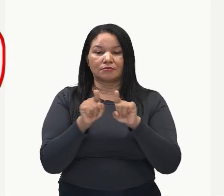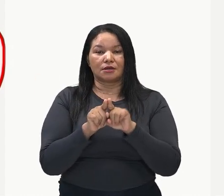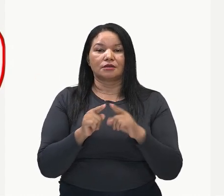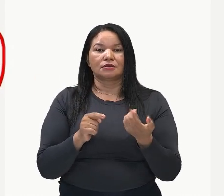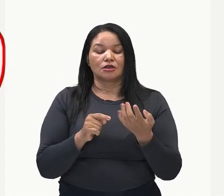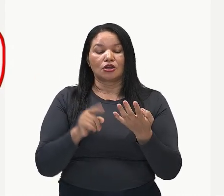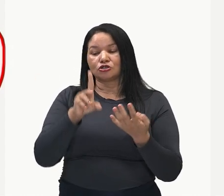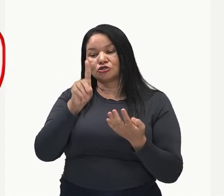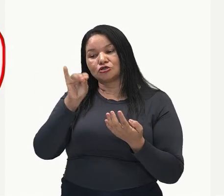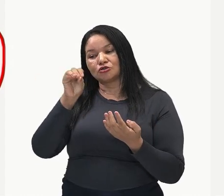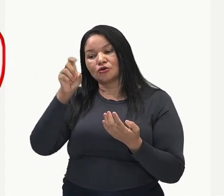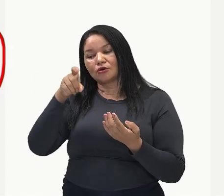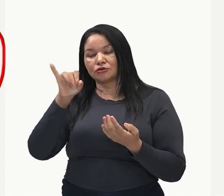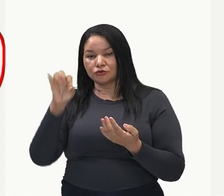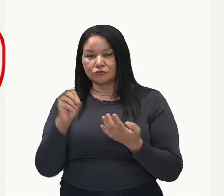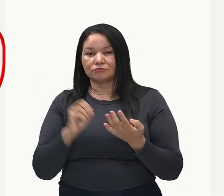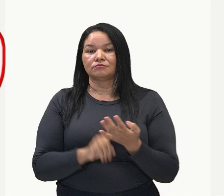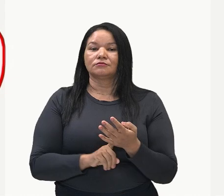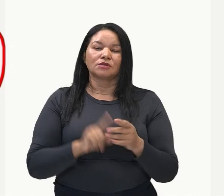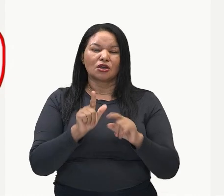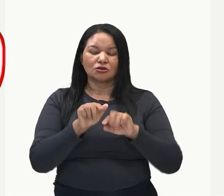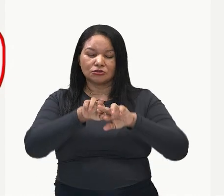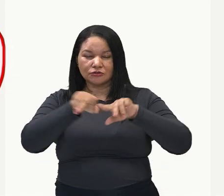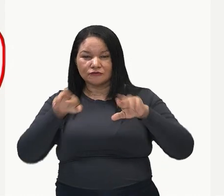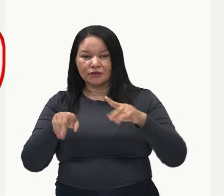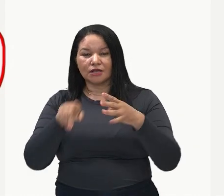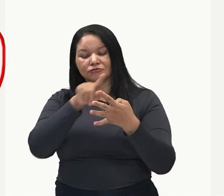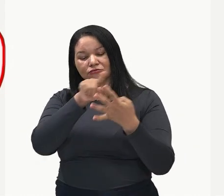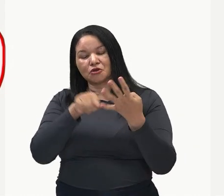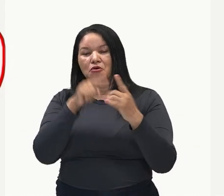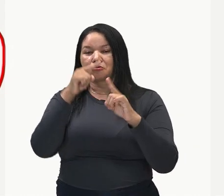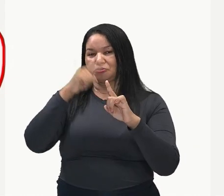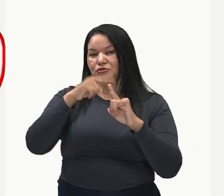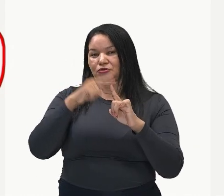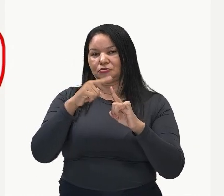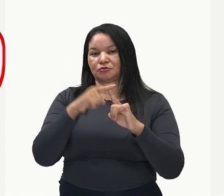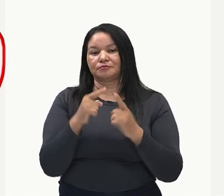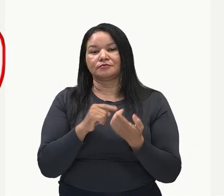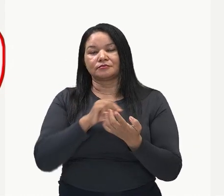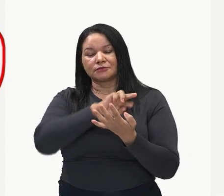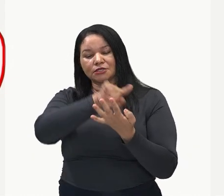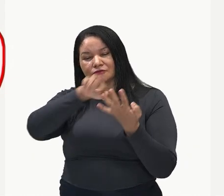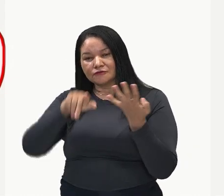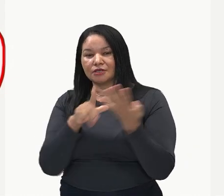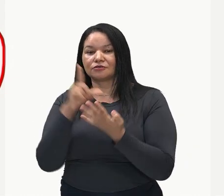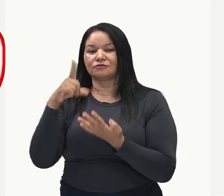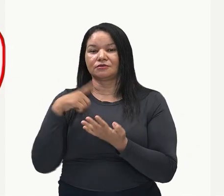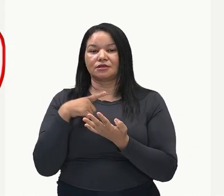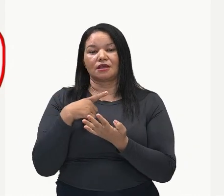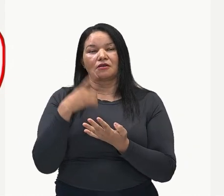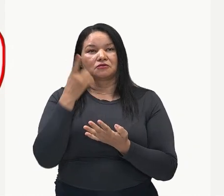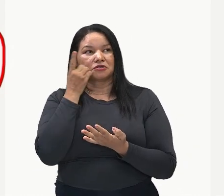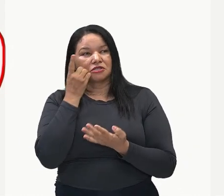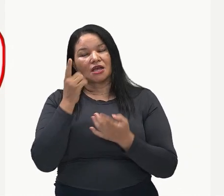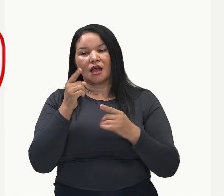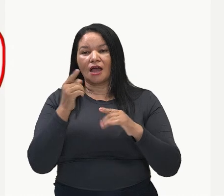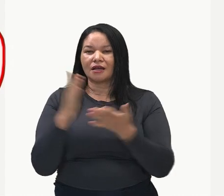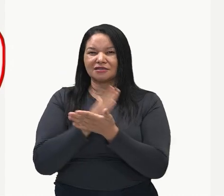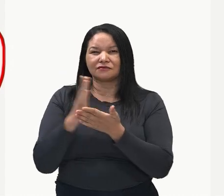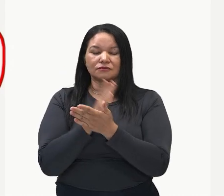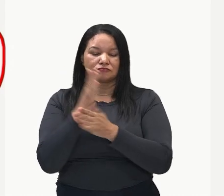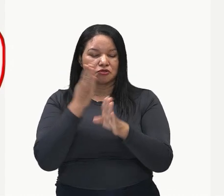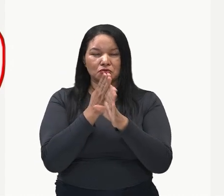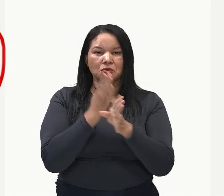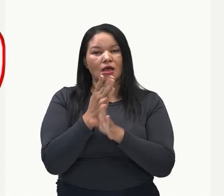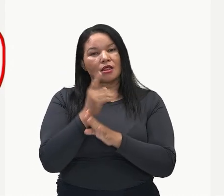carbono, peróxido de hidrogênio, certo? Então, são elementos aí presentes no nosso dia a dia. Às vezes a gente não sabe onde eles estão, mas eles